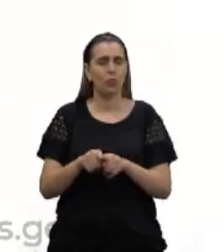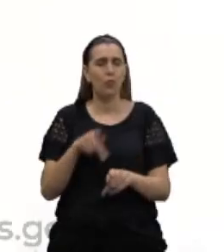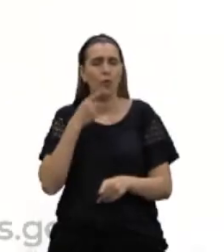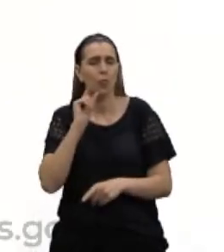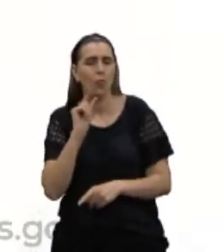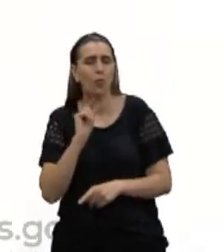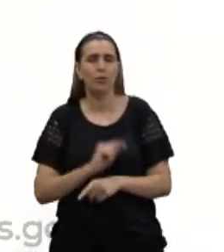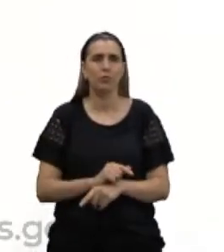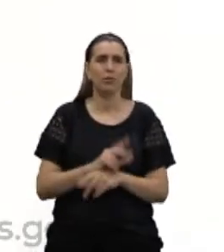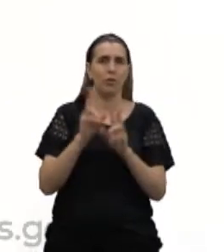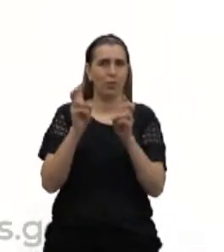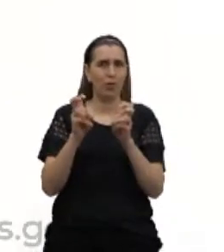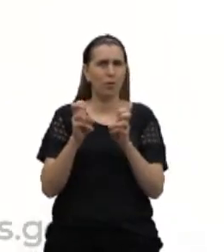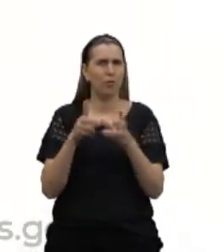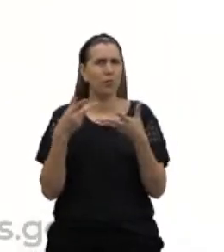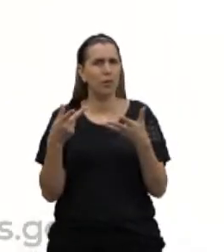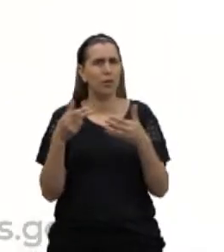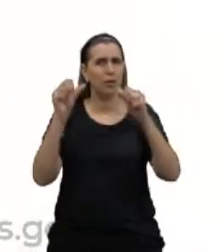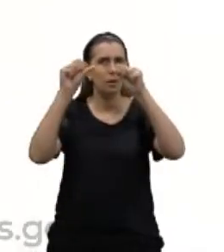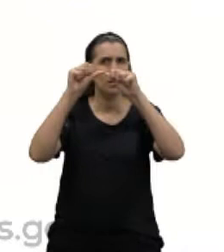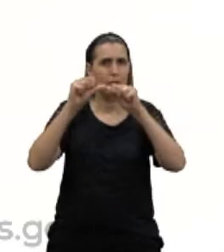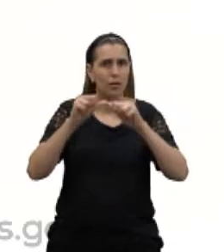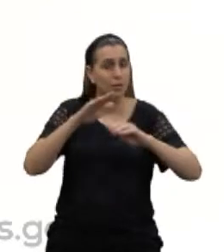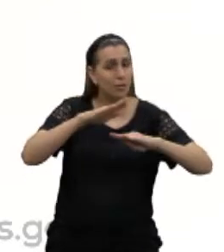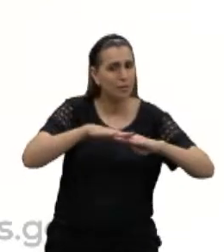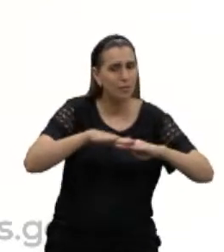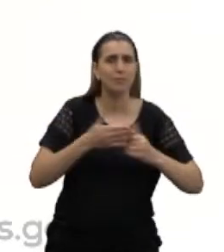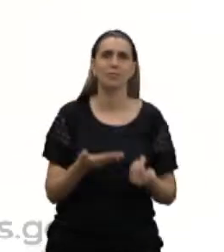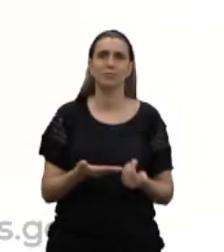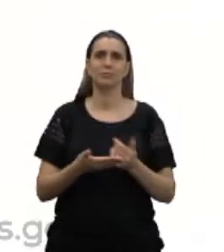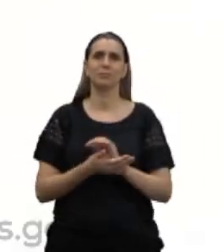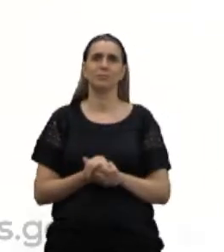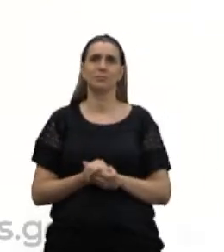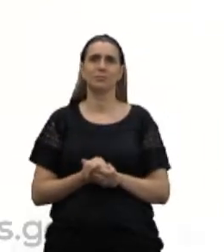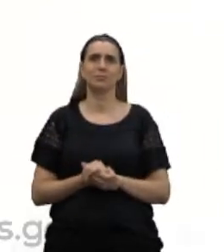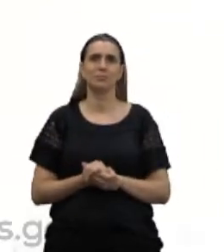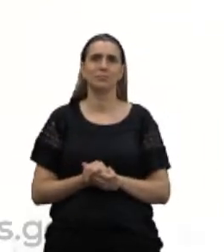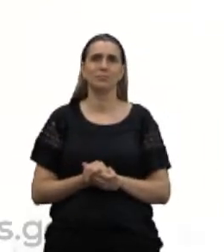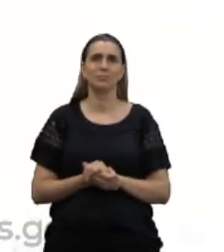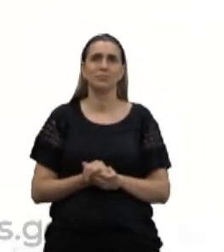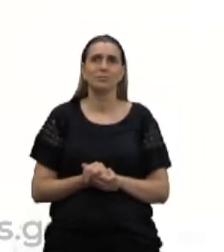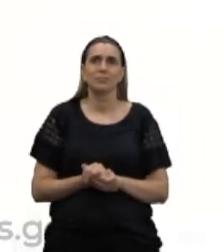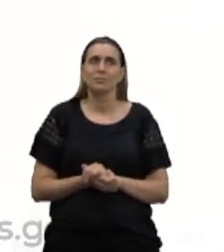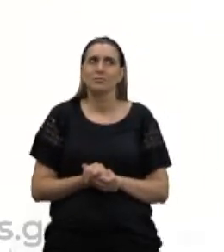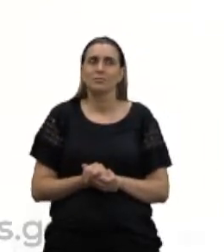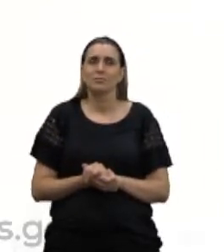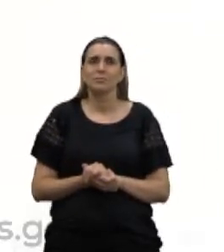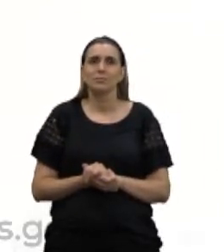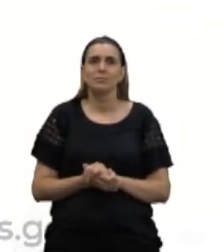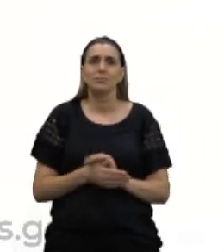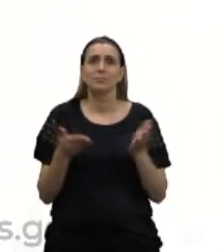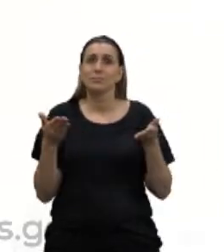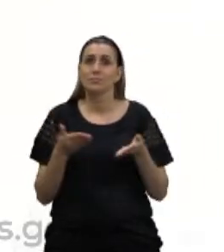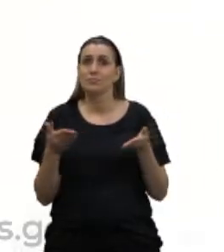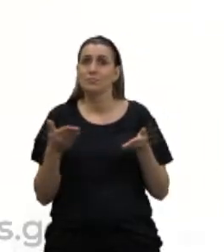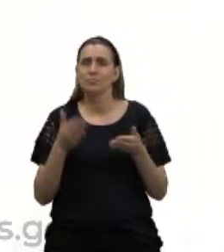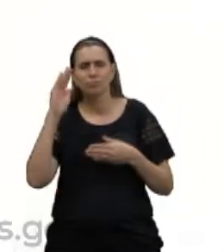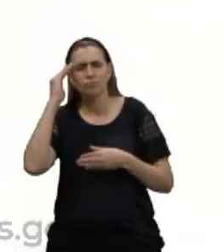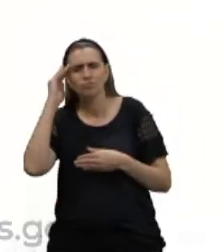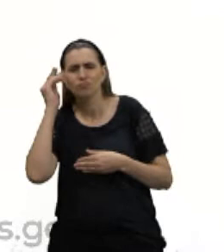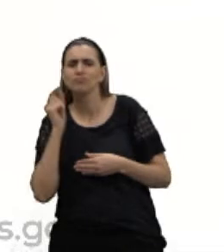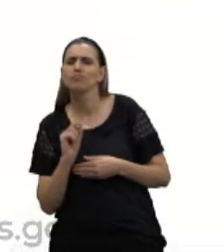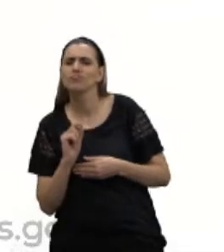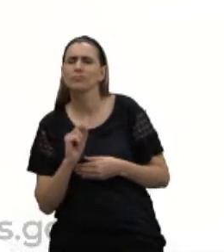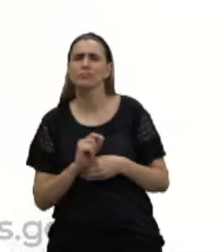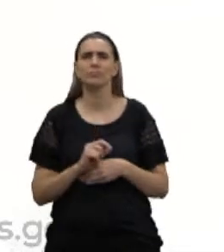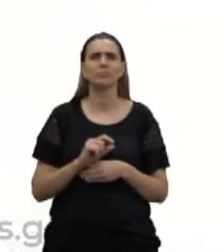né, Kátia, sobre o que é essa simetria na matemática. Então, vamos lá. Agora, acho que agora eu vou entender um pouquinho,